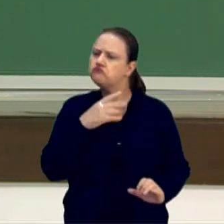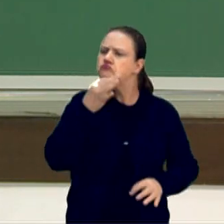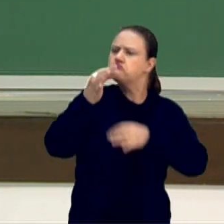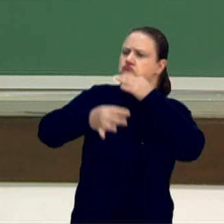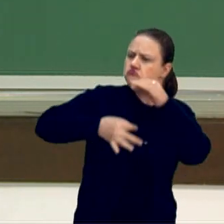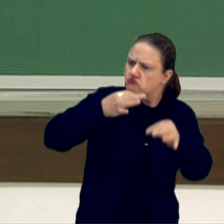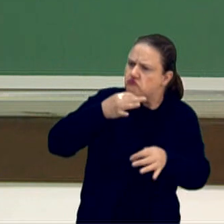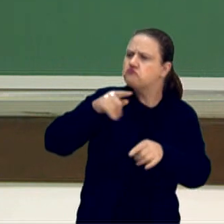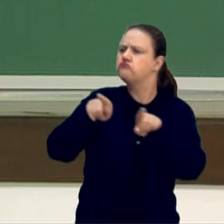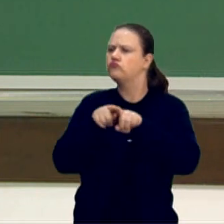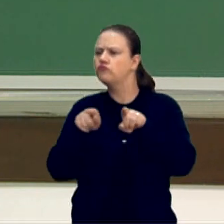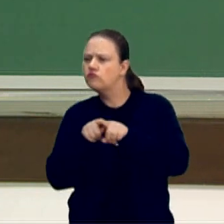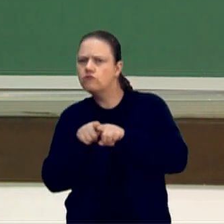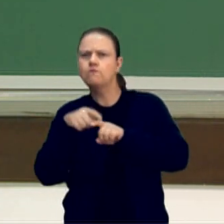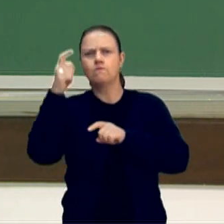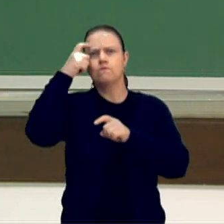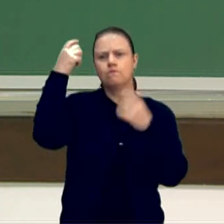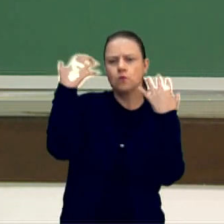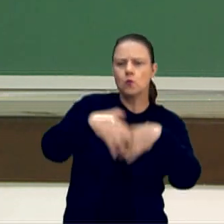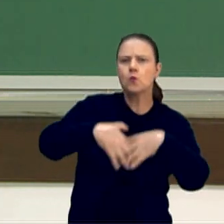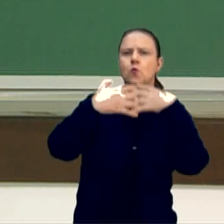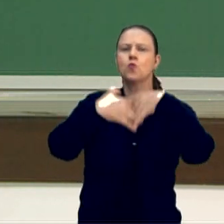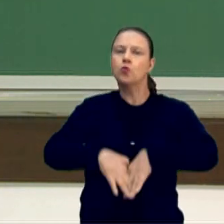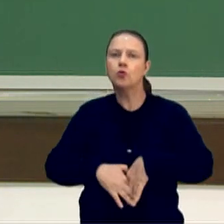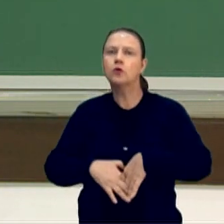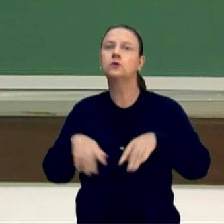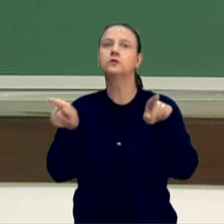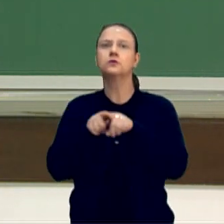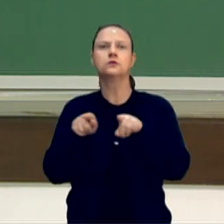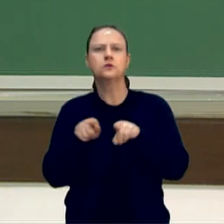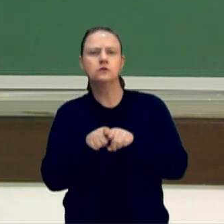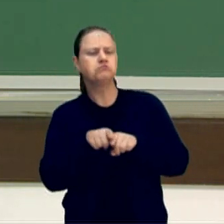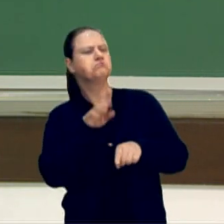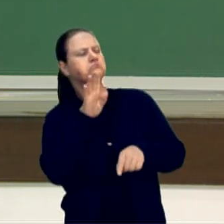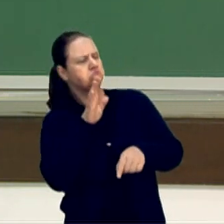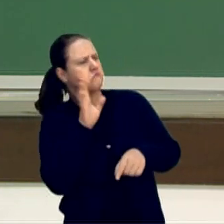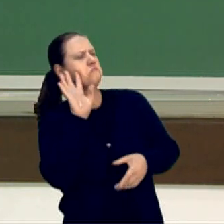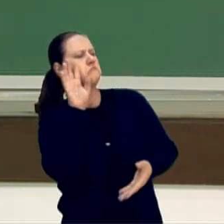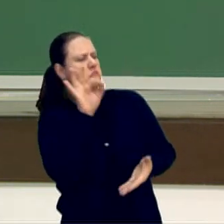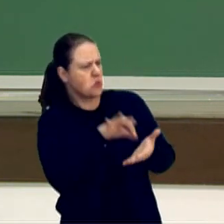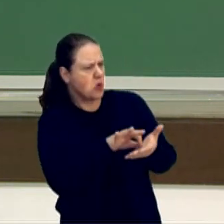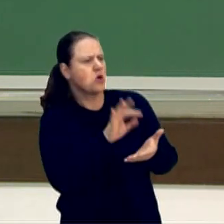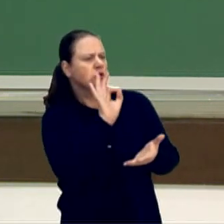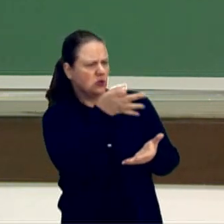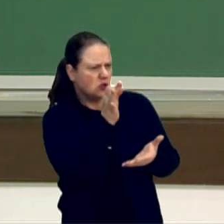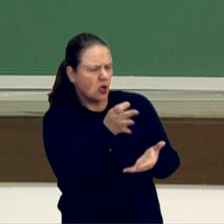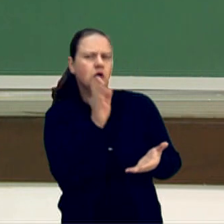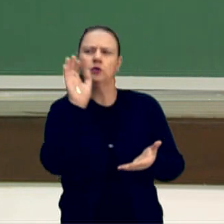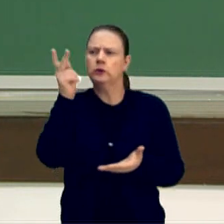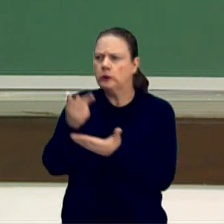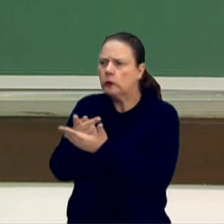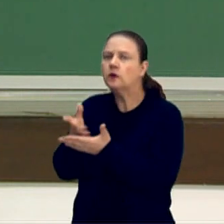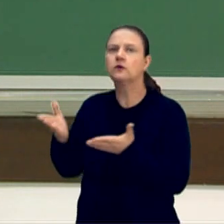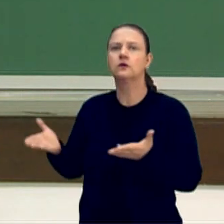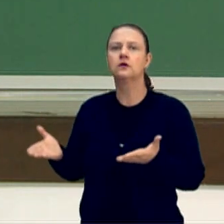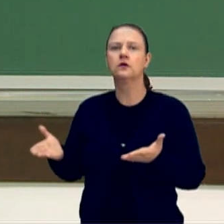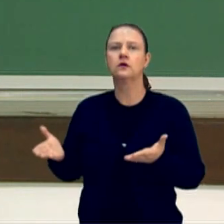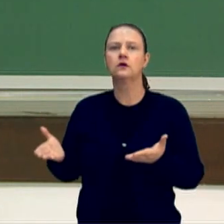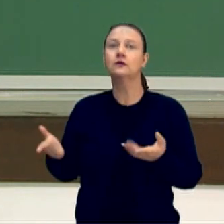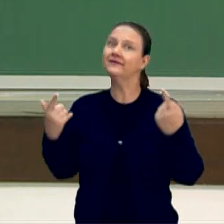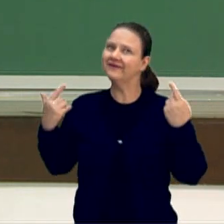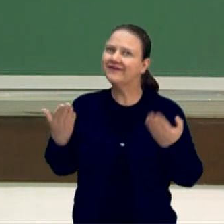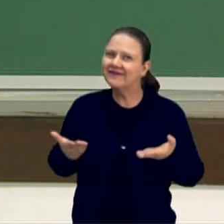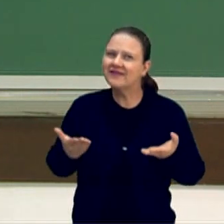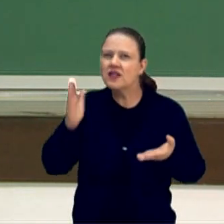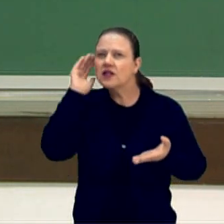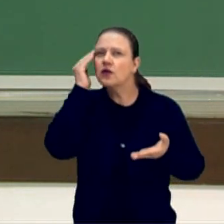relacionado diretamente com os órgãos do governo, exigindo que eles trabalhem pelo povo e para o povo. Está